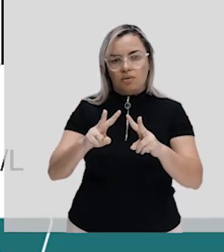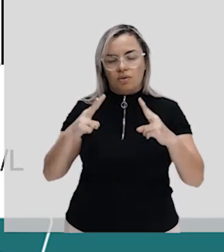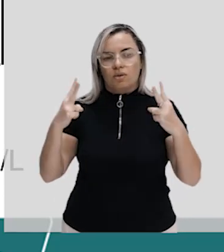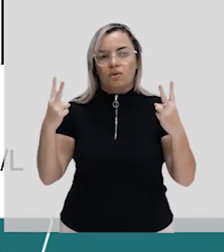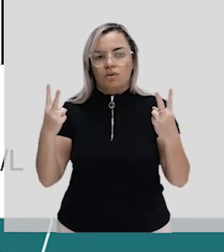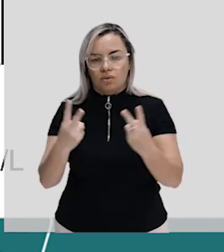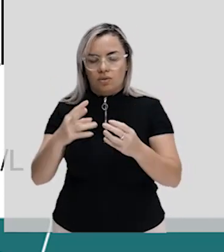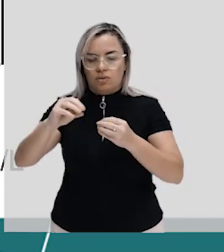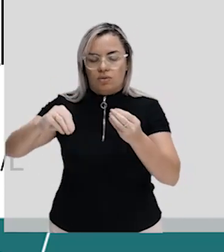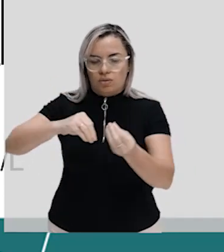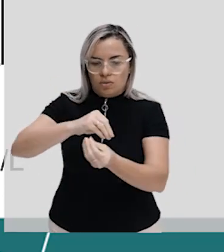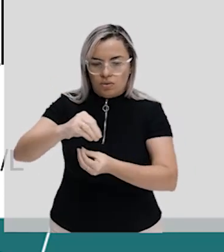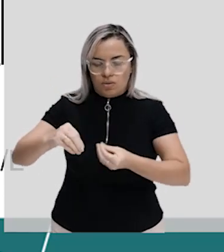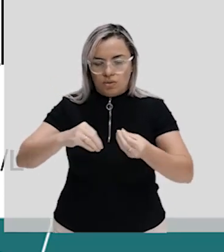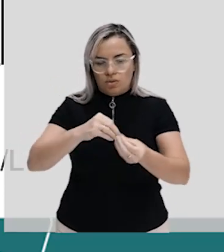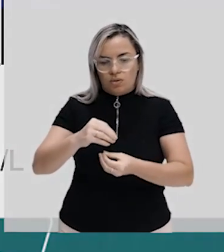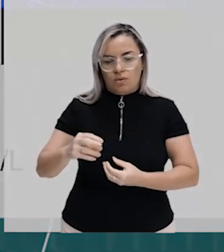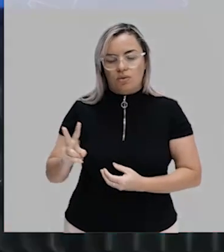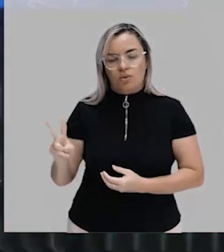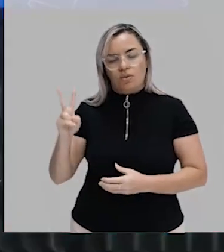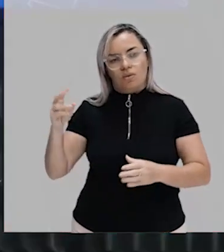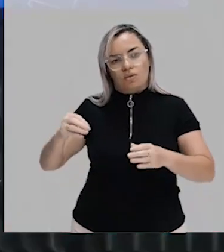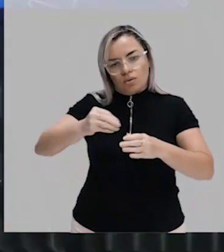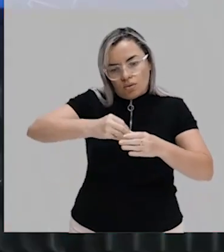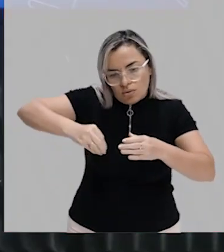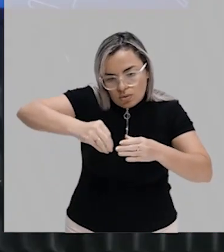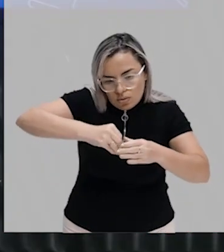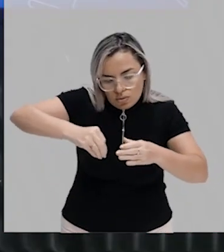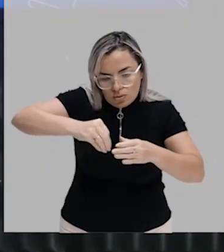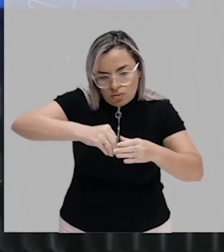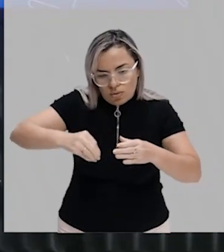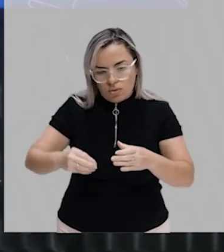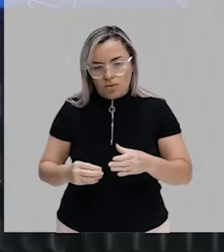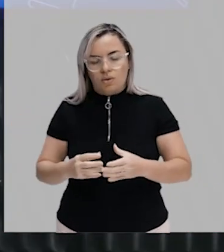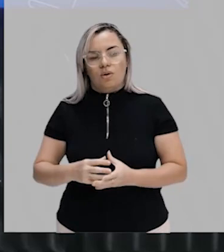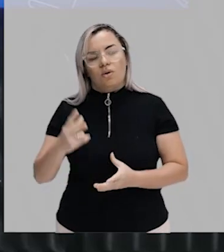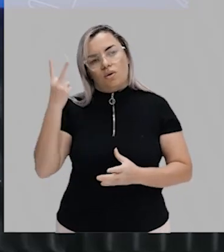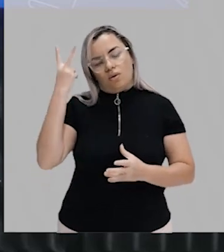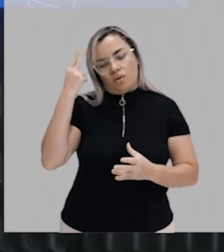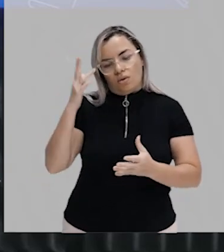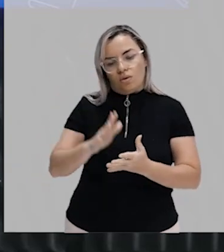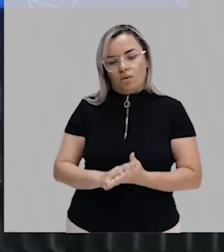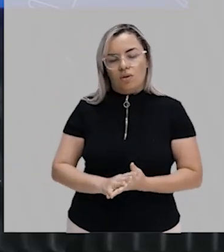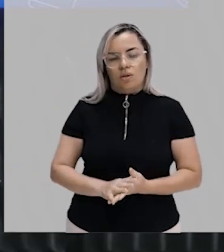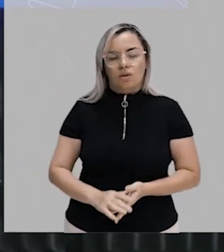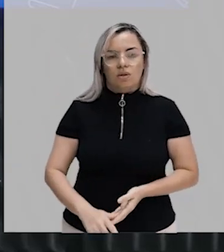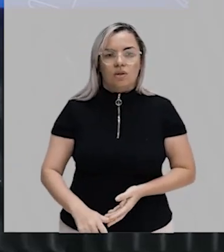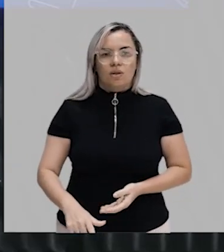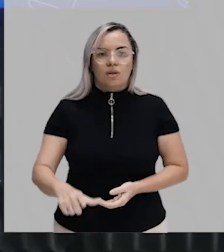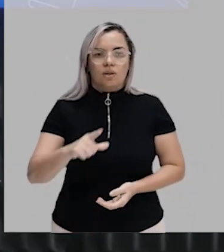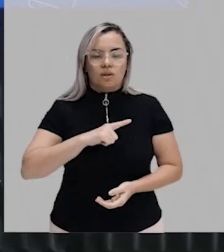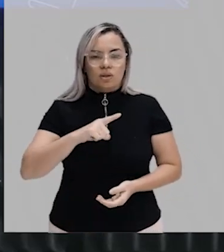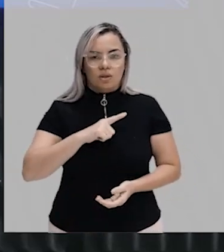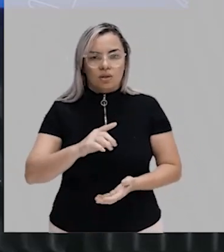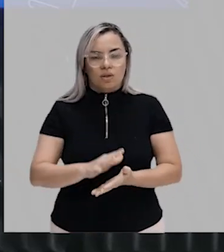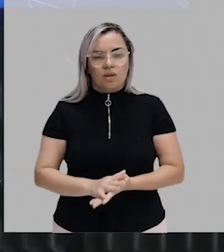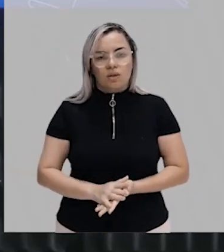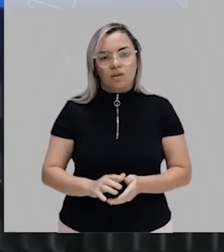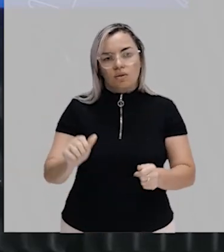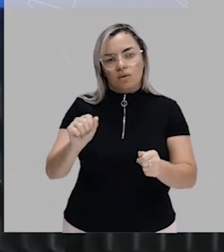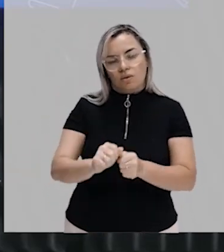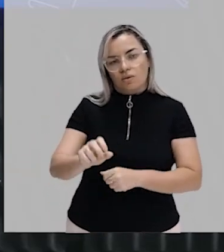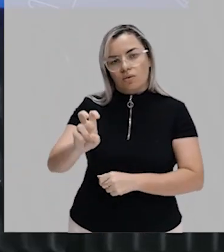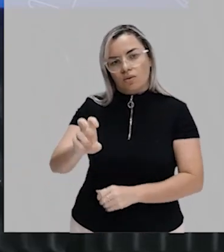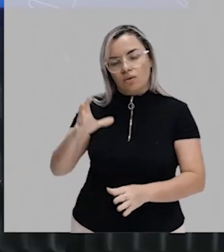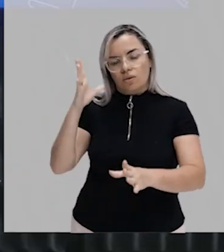apresenta o maior valor de concentração comum? Então, eu tenho que fazer os 5 cálculos, para que, a partir